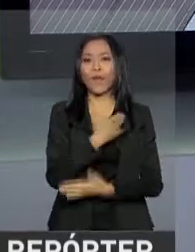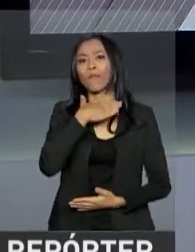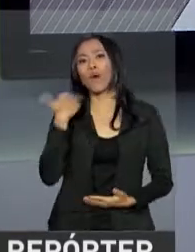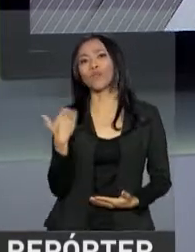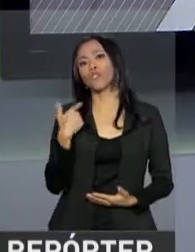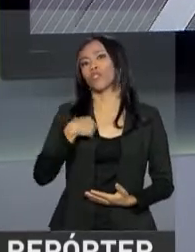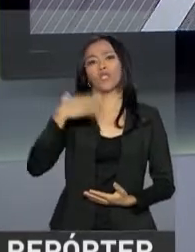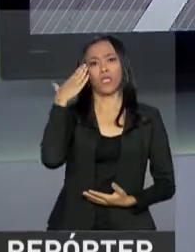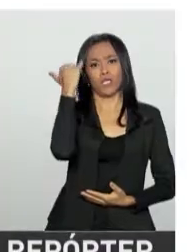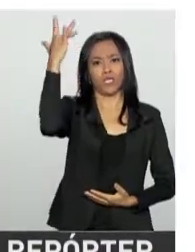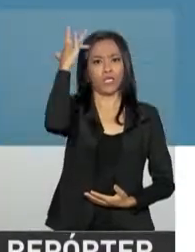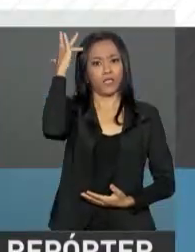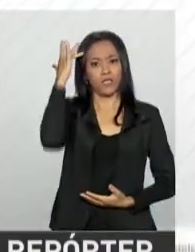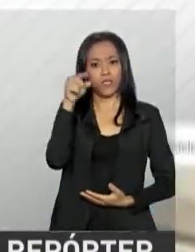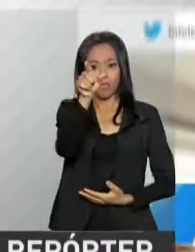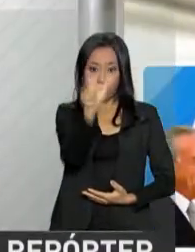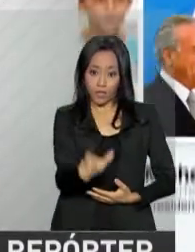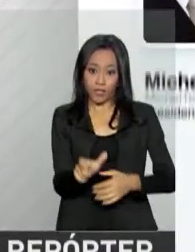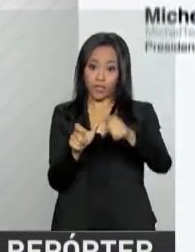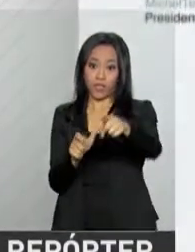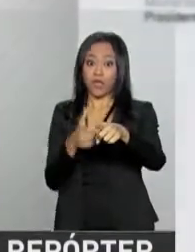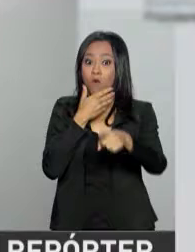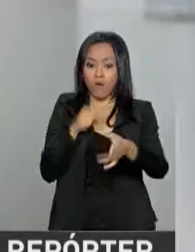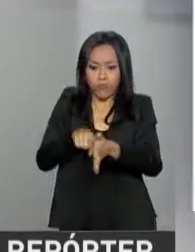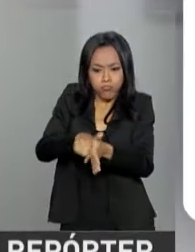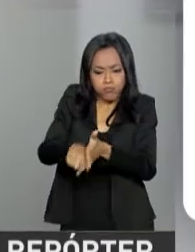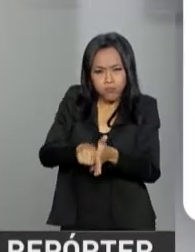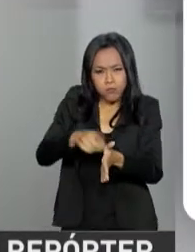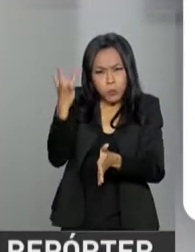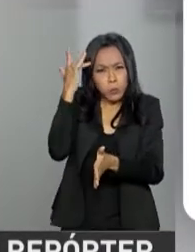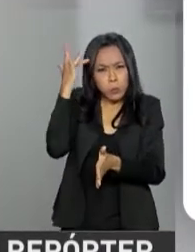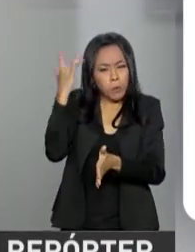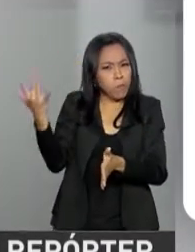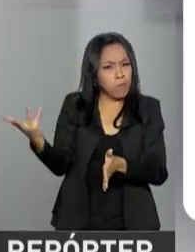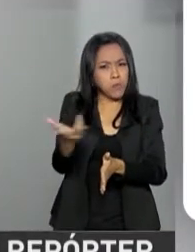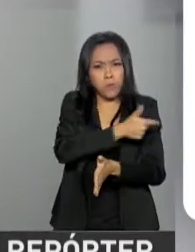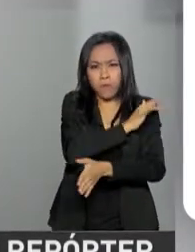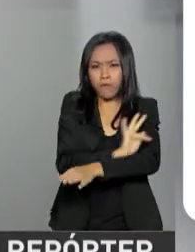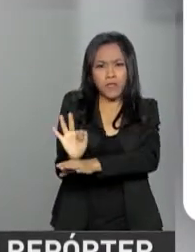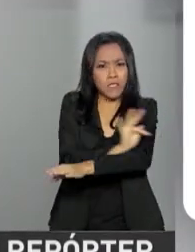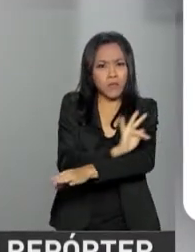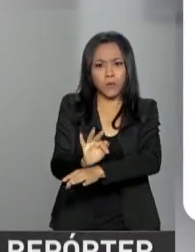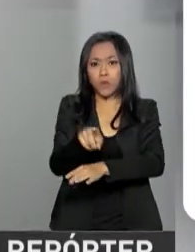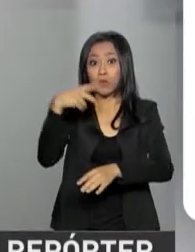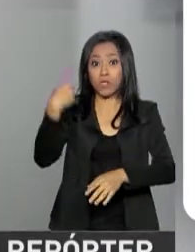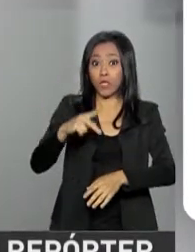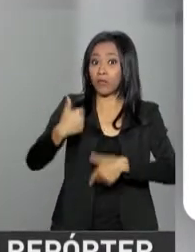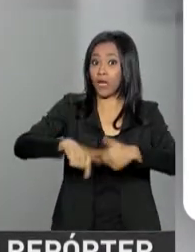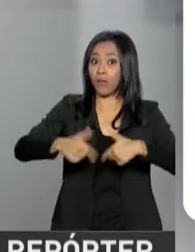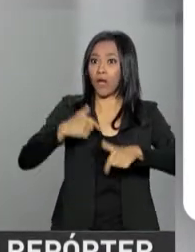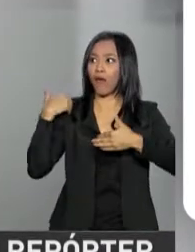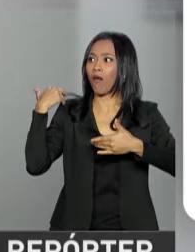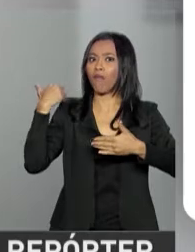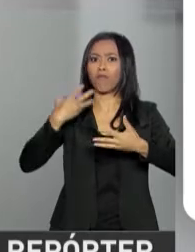Stephen Hawking. Segundo o presidente, Hawking foi um dos cientistas mais brilhantes de sua geração, cujo trabalho e legado viverão por muito